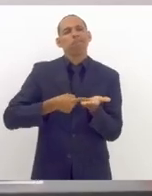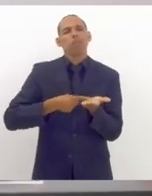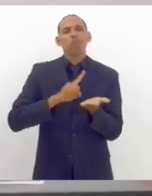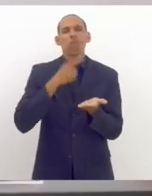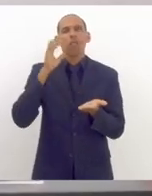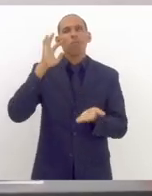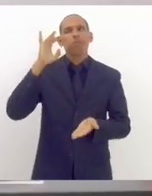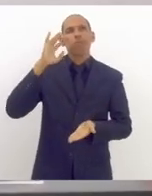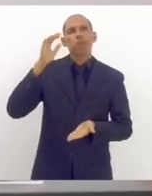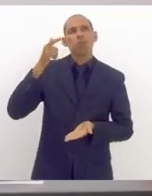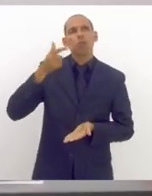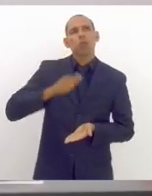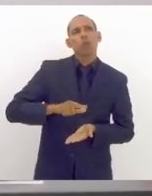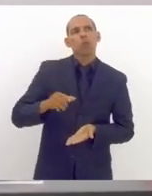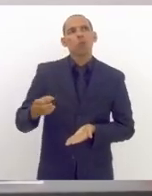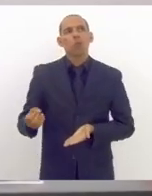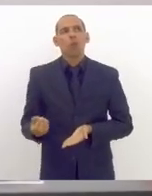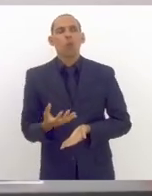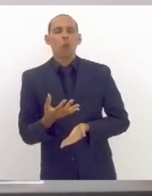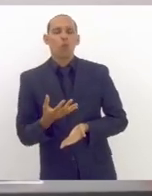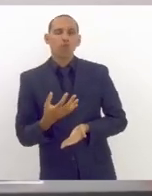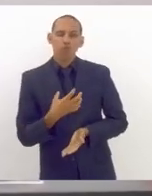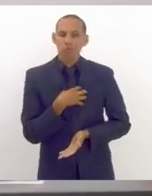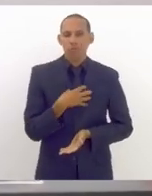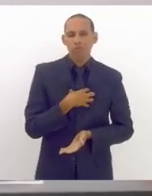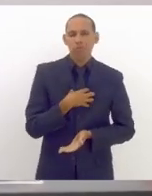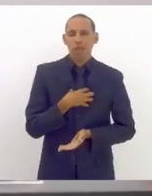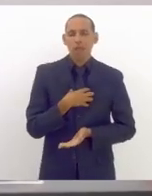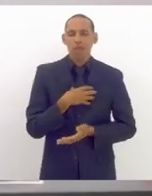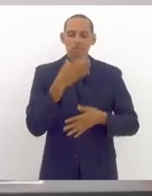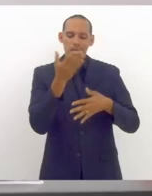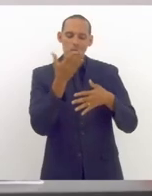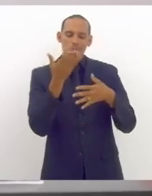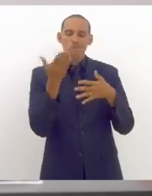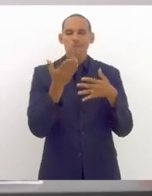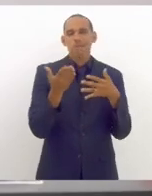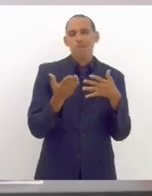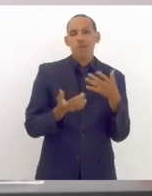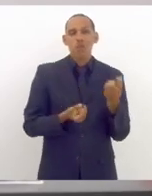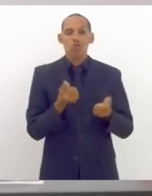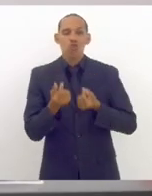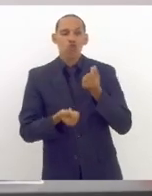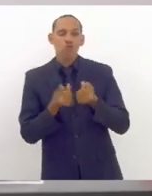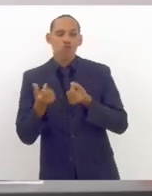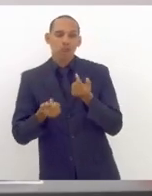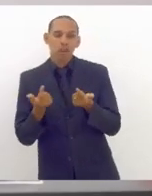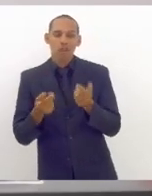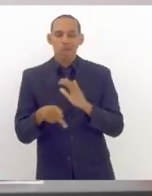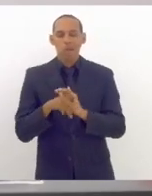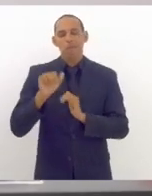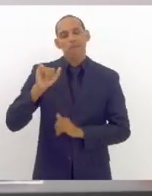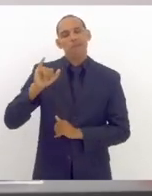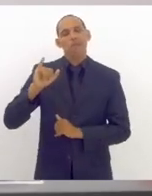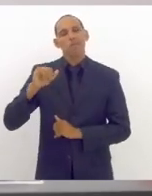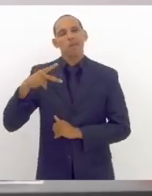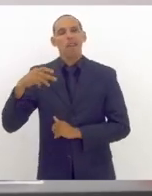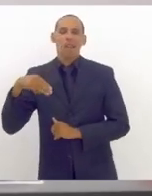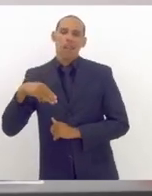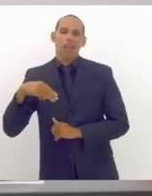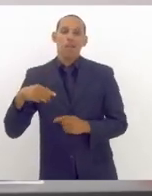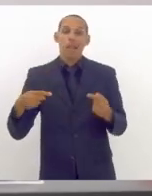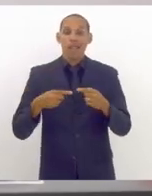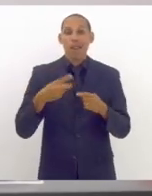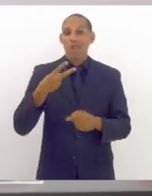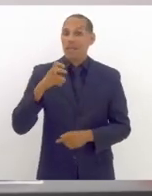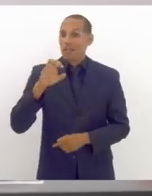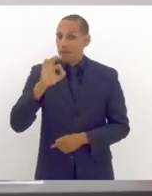repensar a forma como será dividido os recursos do IPM relativo aos 25%